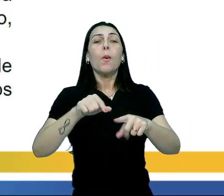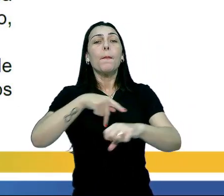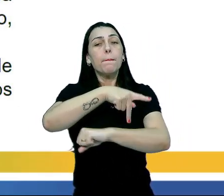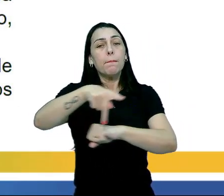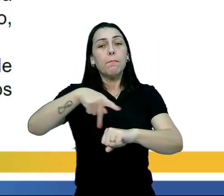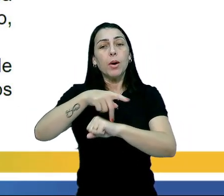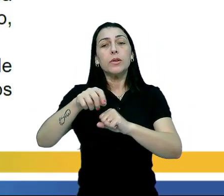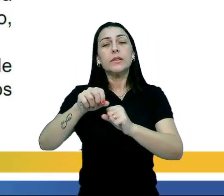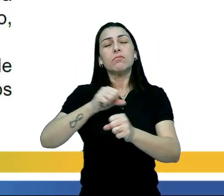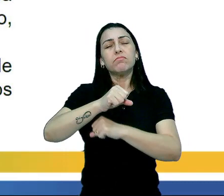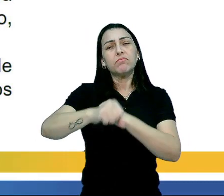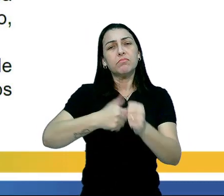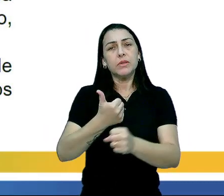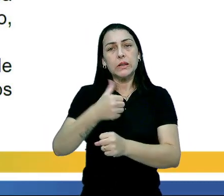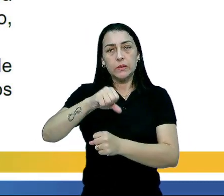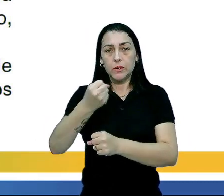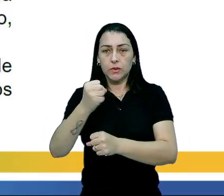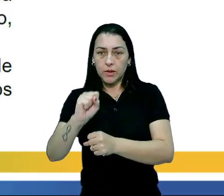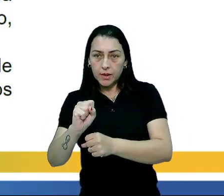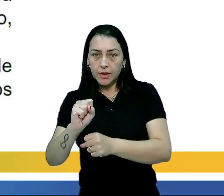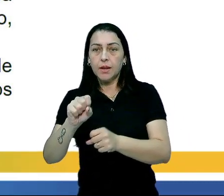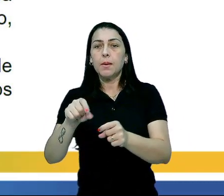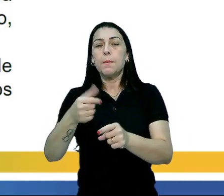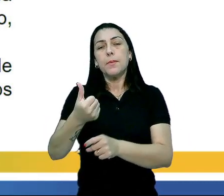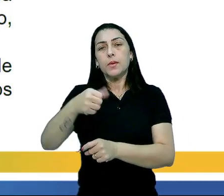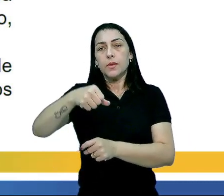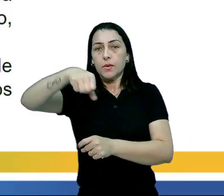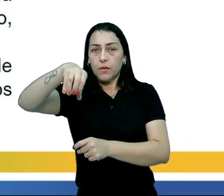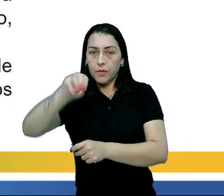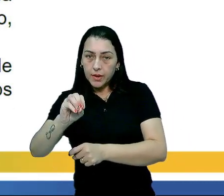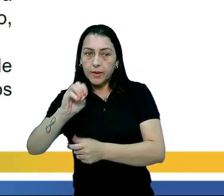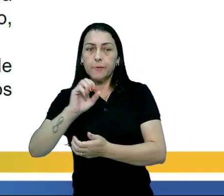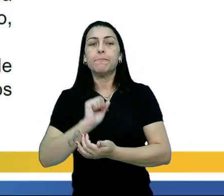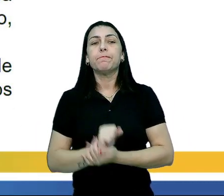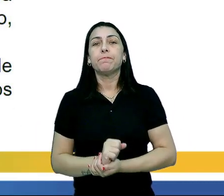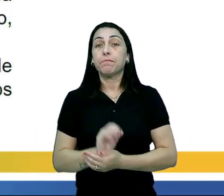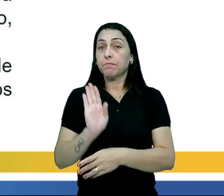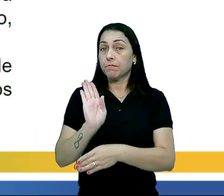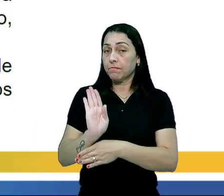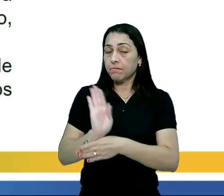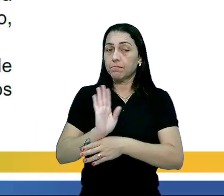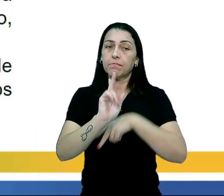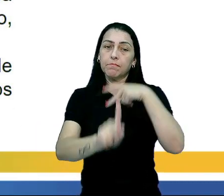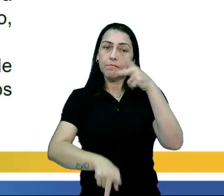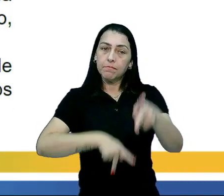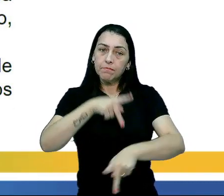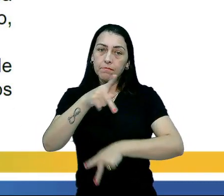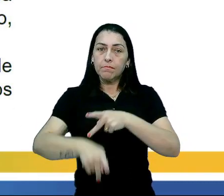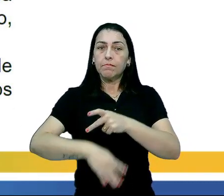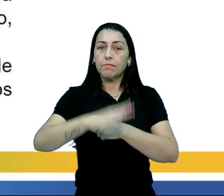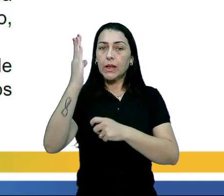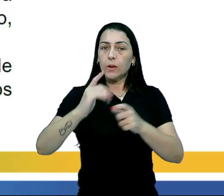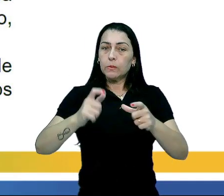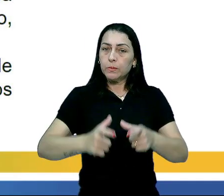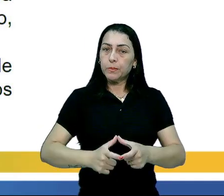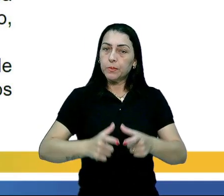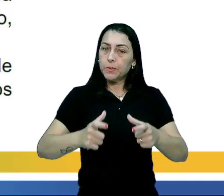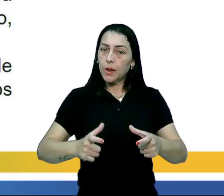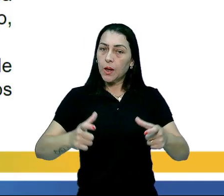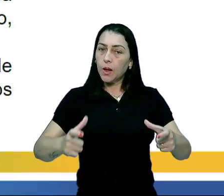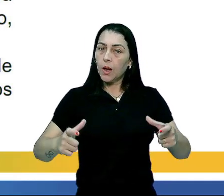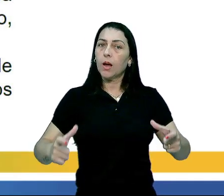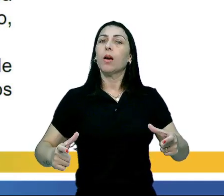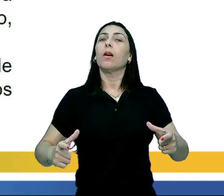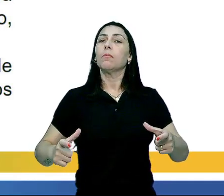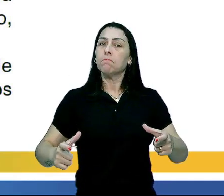país durante décadas de 1980 e 1990? Alternativa B. A população